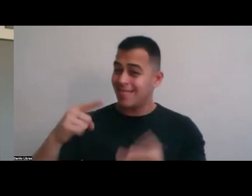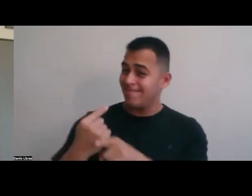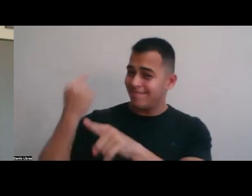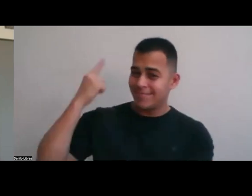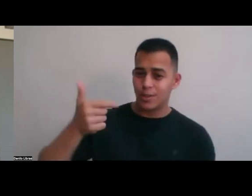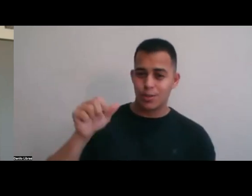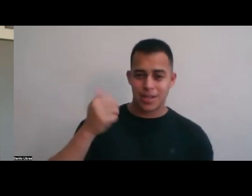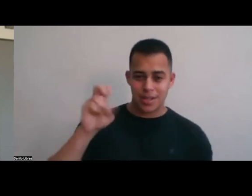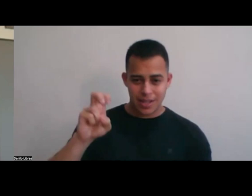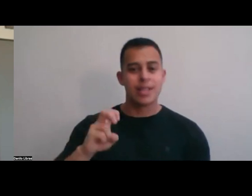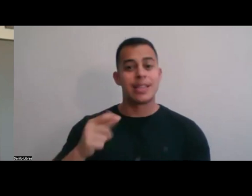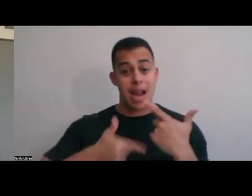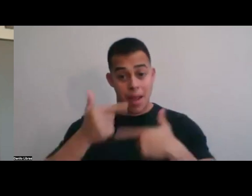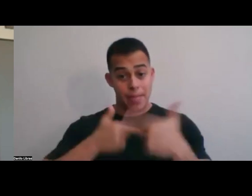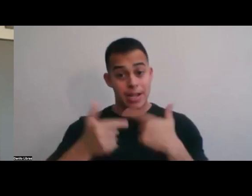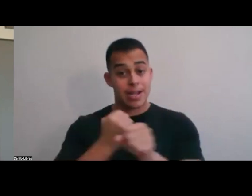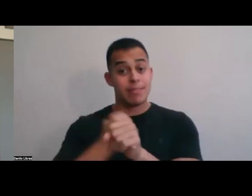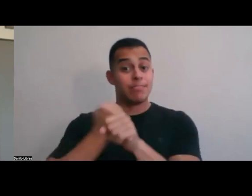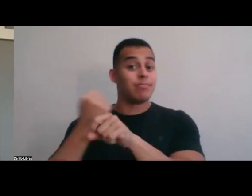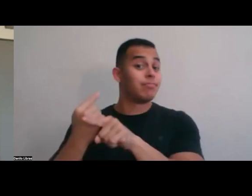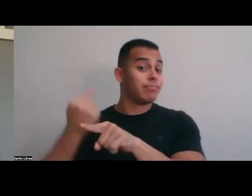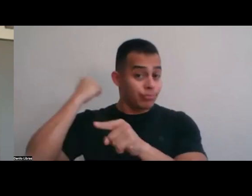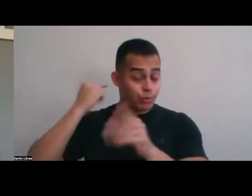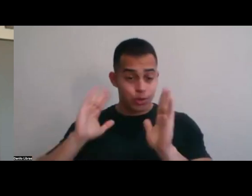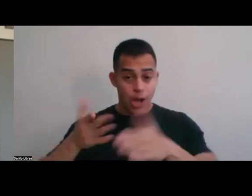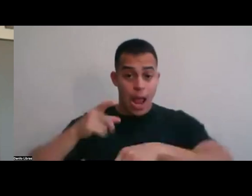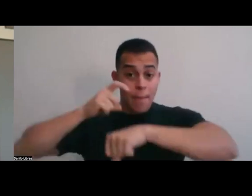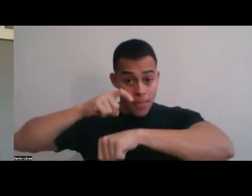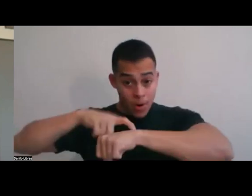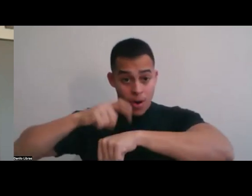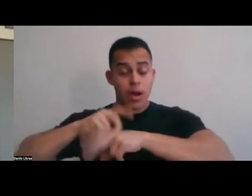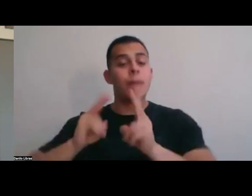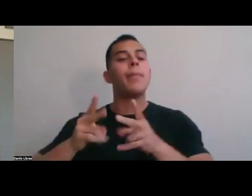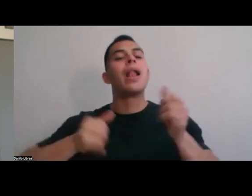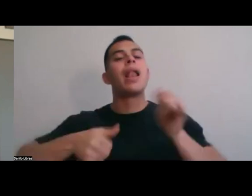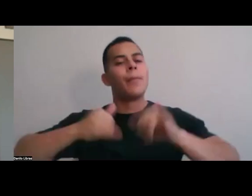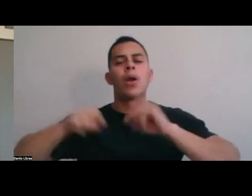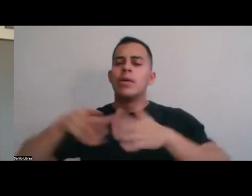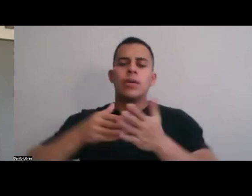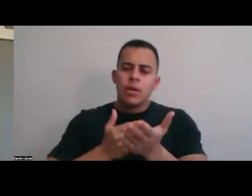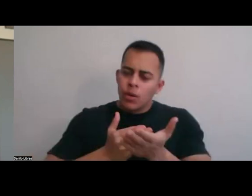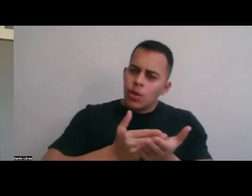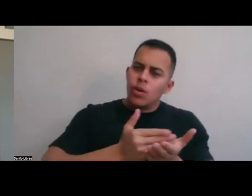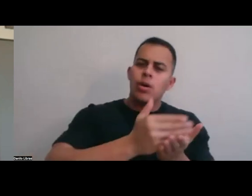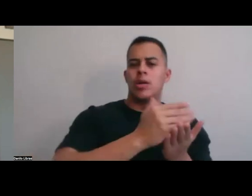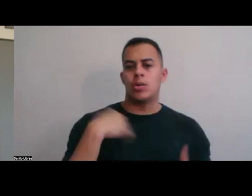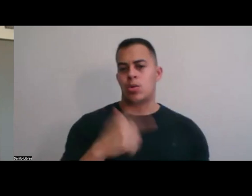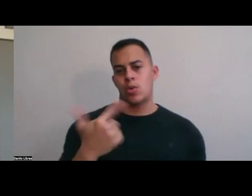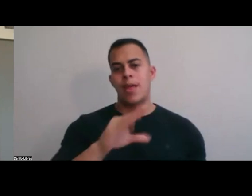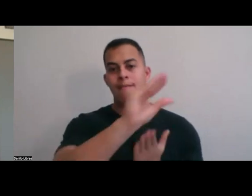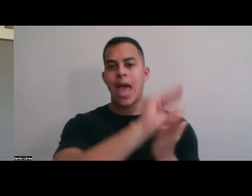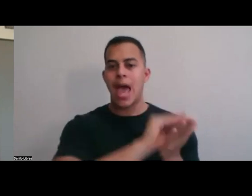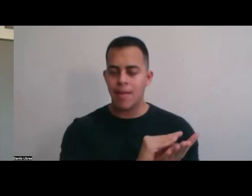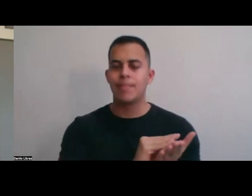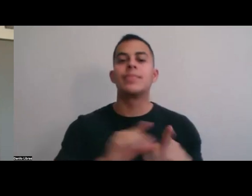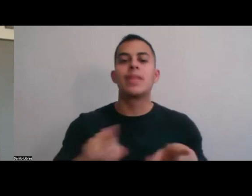né? O trabalho ele começou vários anos antes. E naquele momento, o laboratório estava começando e tal, a gente também não tinha muita verba e não tinha